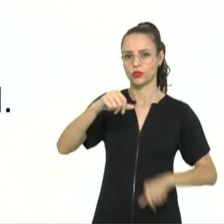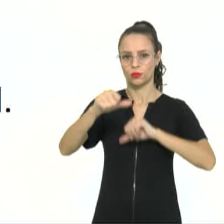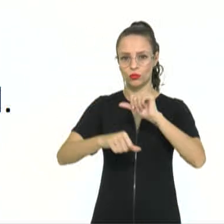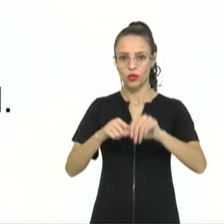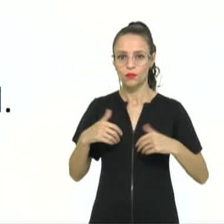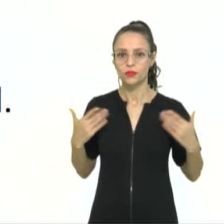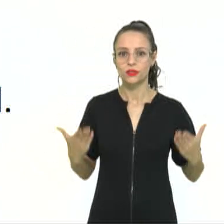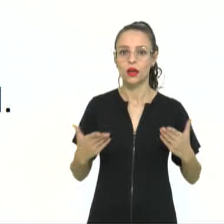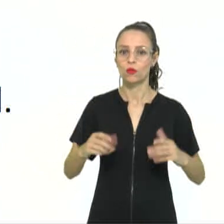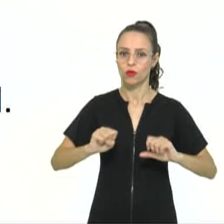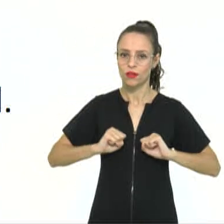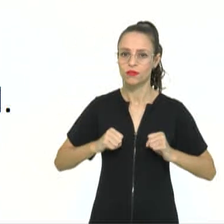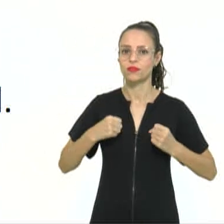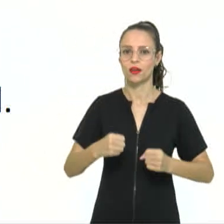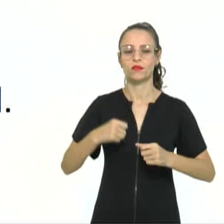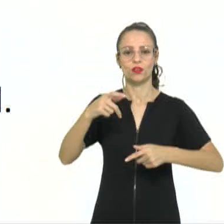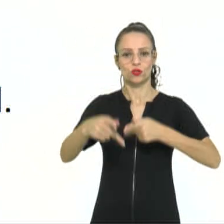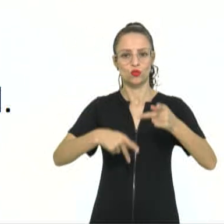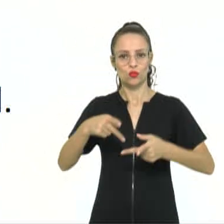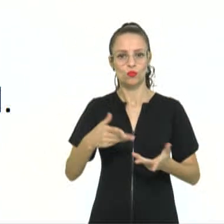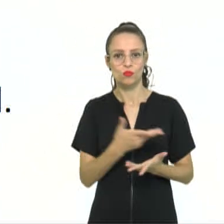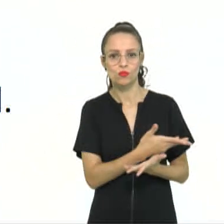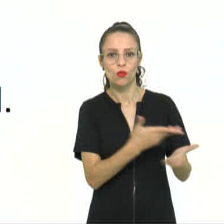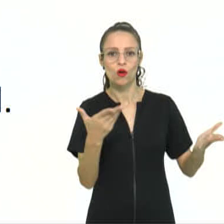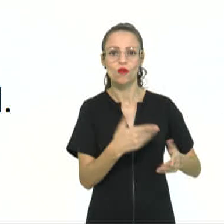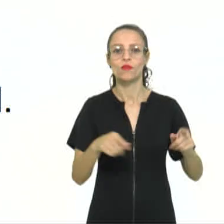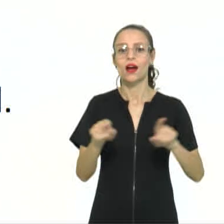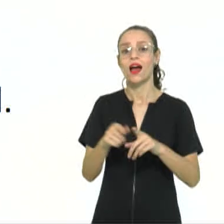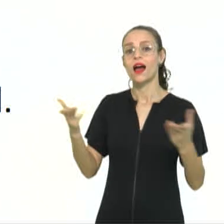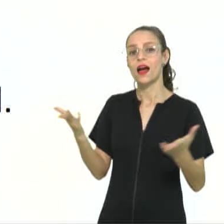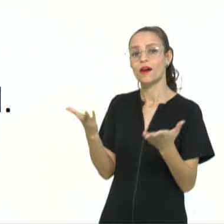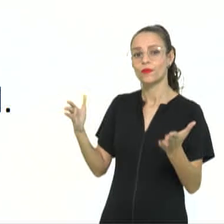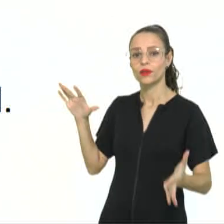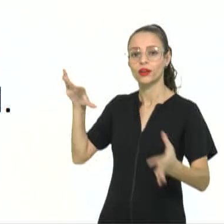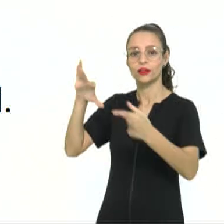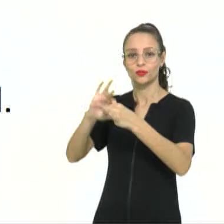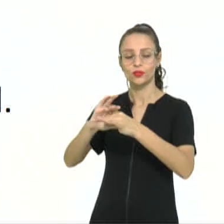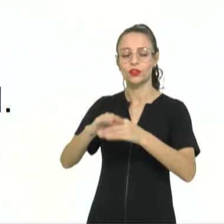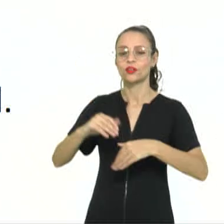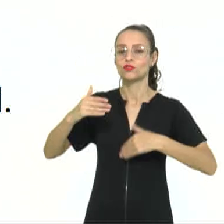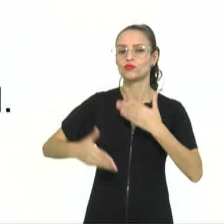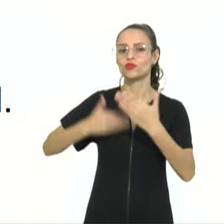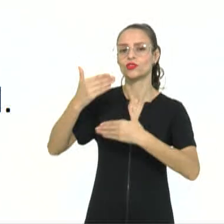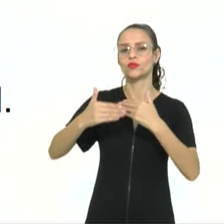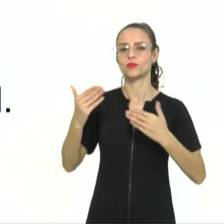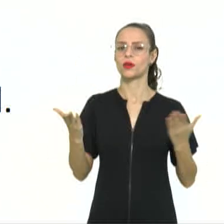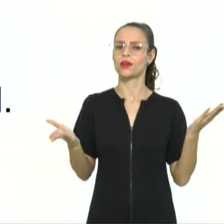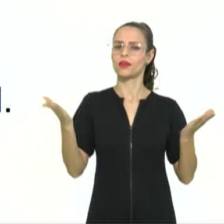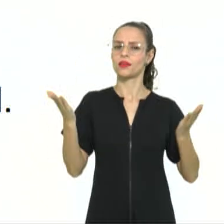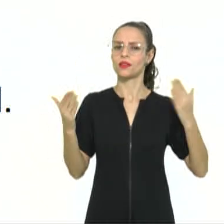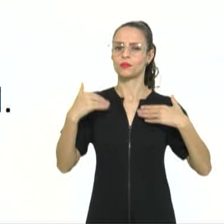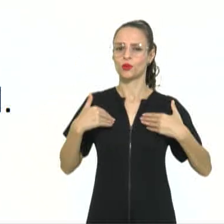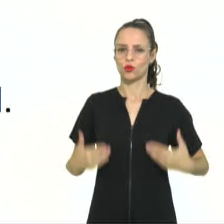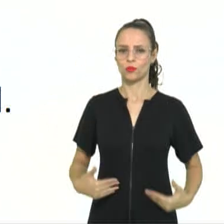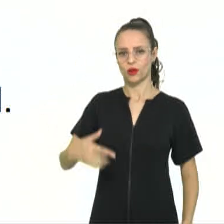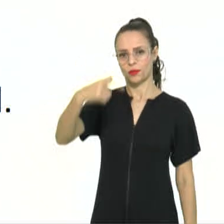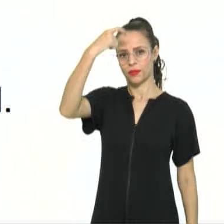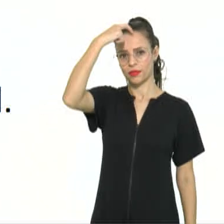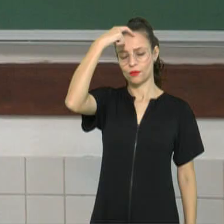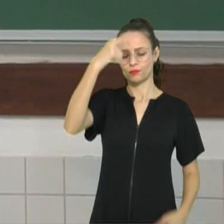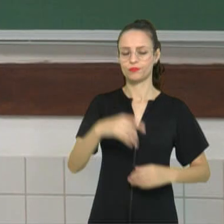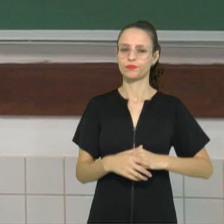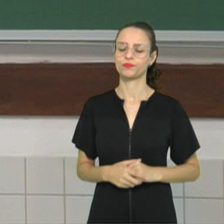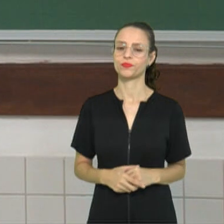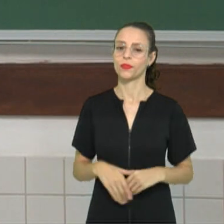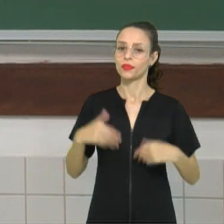de servir à defesa do povo, o Kung Fu passou a ser associado ao desenvolvimento do equilíbrio corporal e mental, né? Então, no